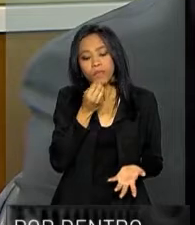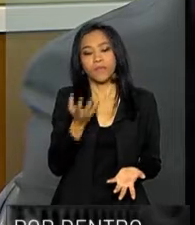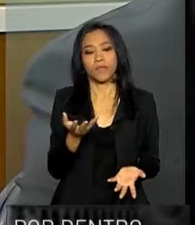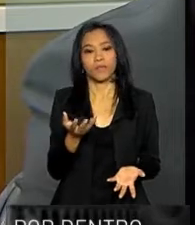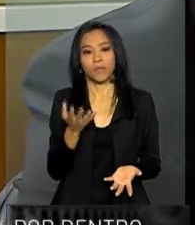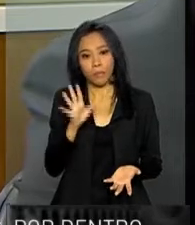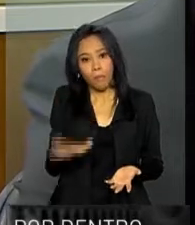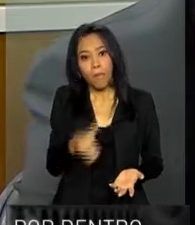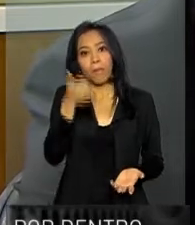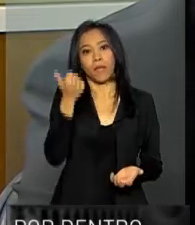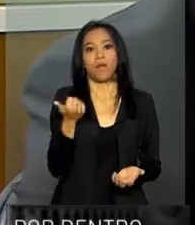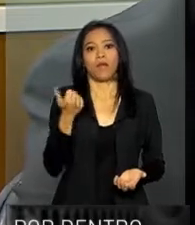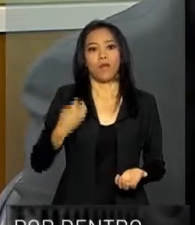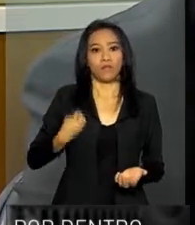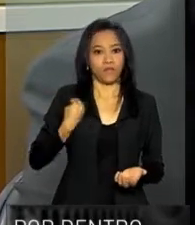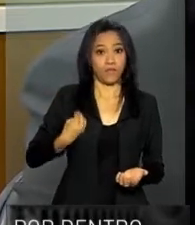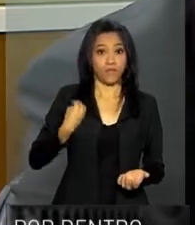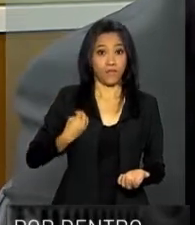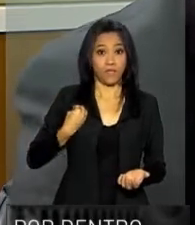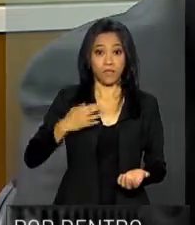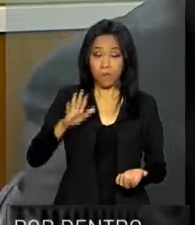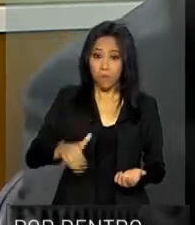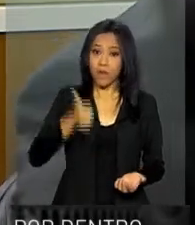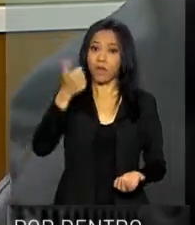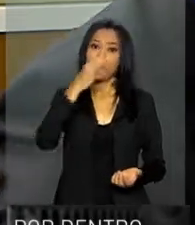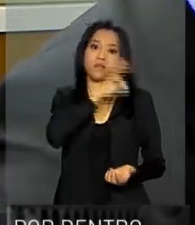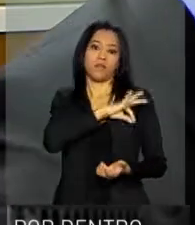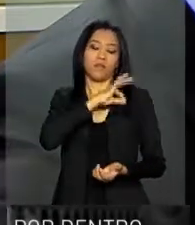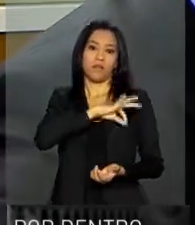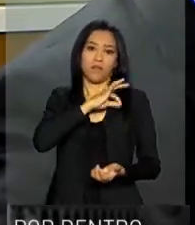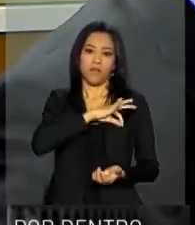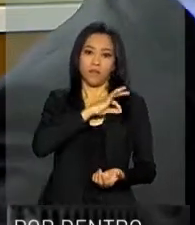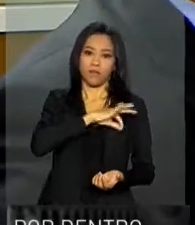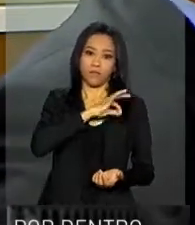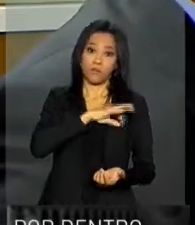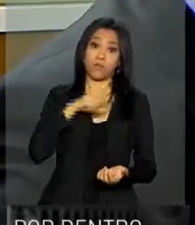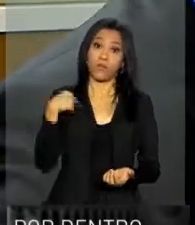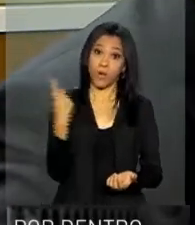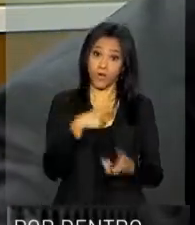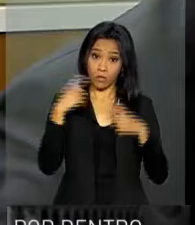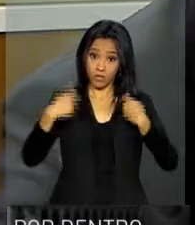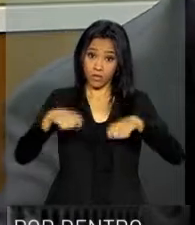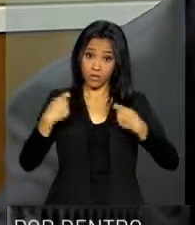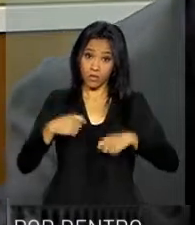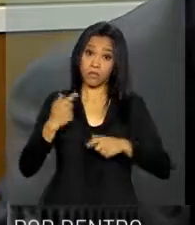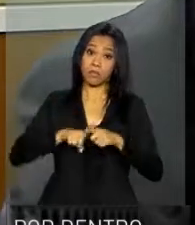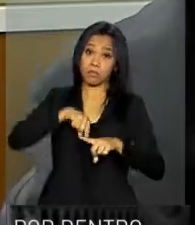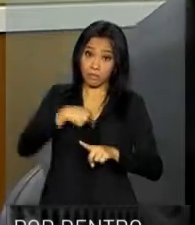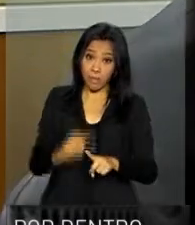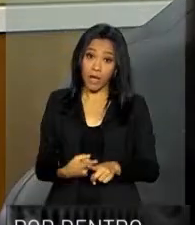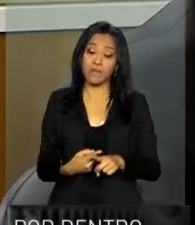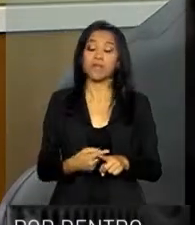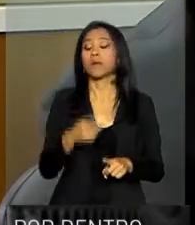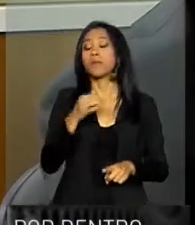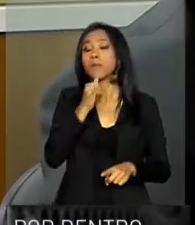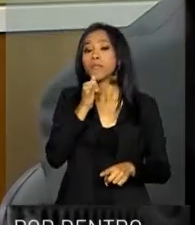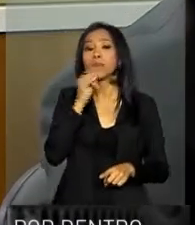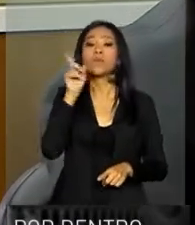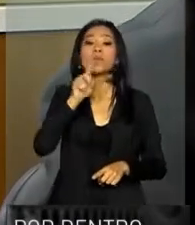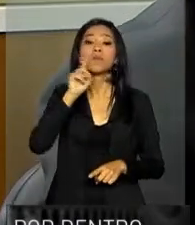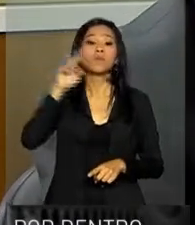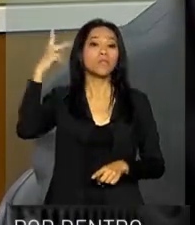melhoraremos de vida teremos melhores salários ganho real de salário nós precisamos produzir mais um americano produz